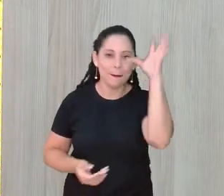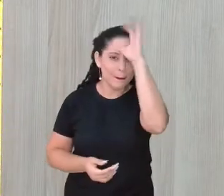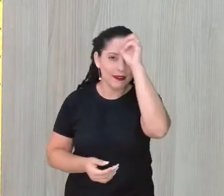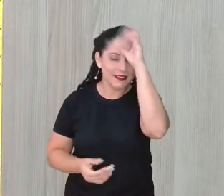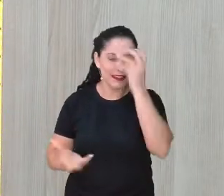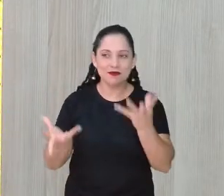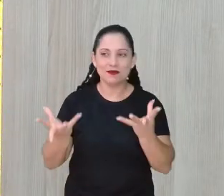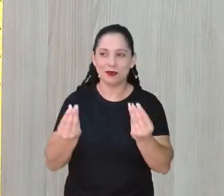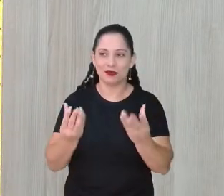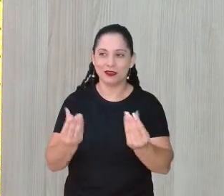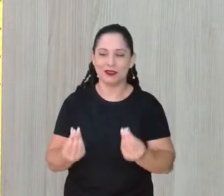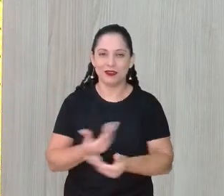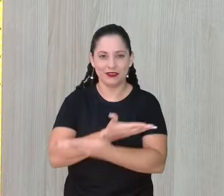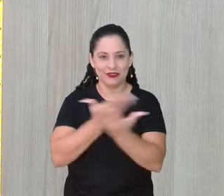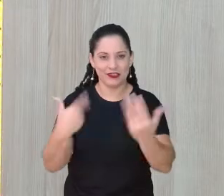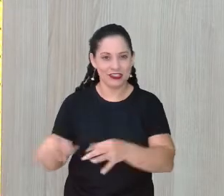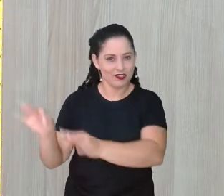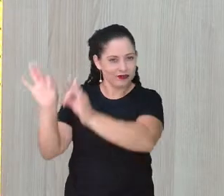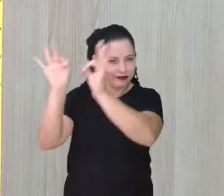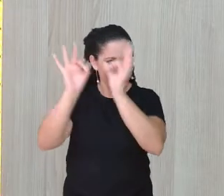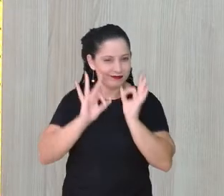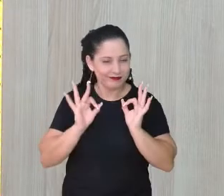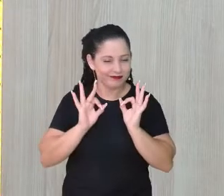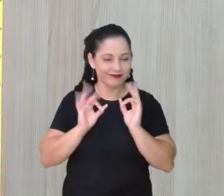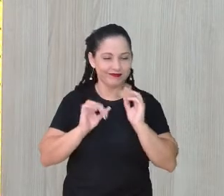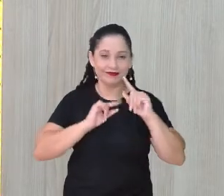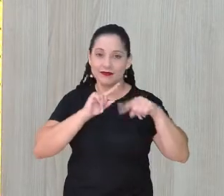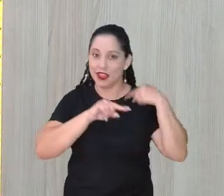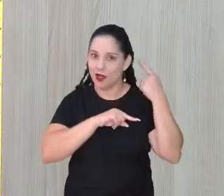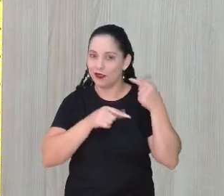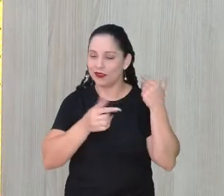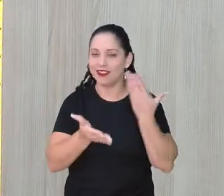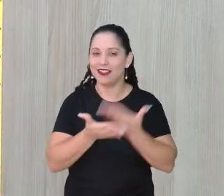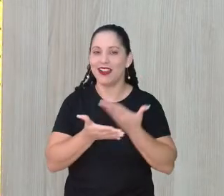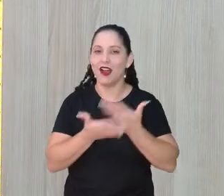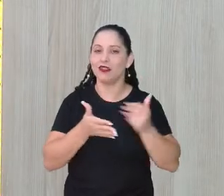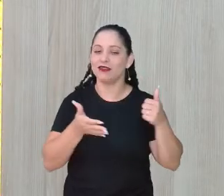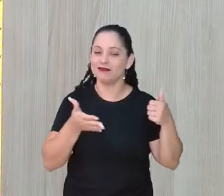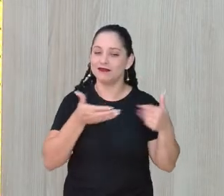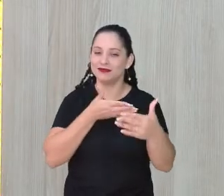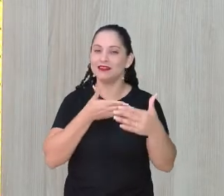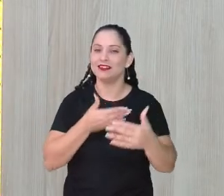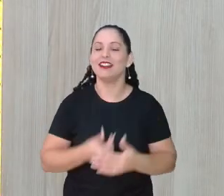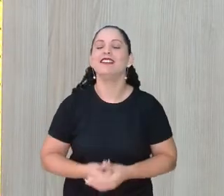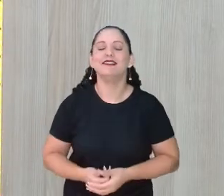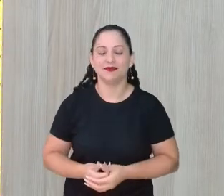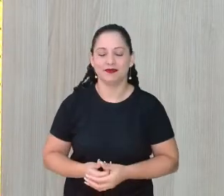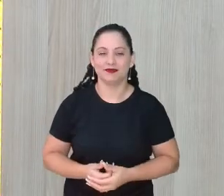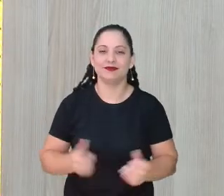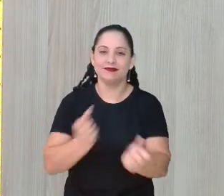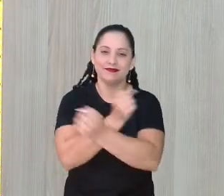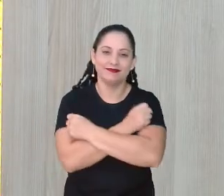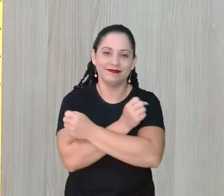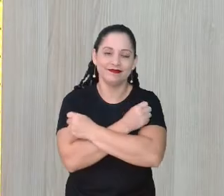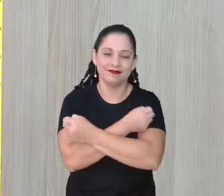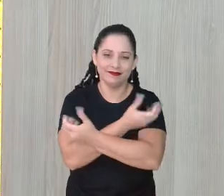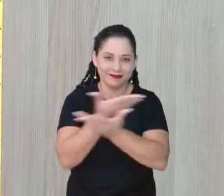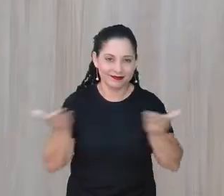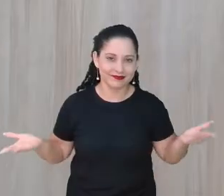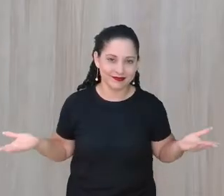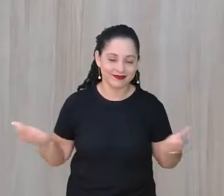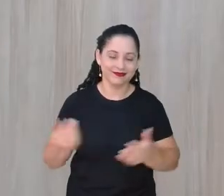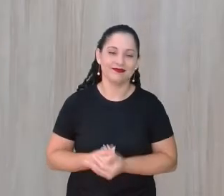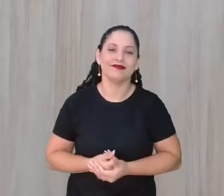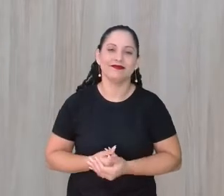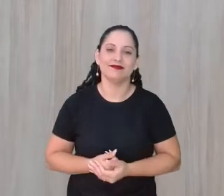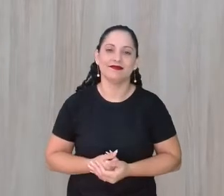Então fica ligado aí, fica ligado e na próxima aula a gente vai continuar aqui, né, professora? Exatamente. Abração aí para vocês.